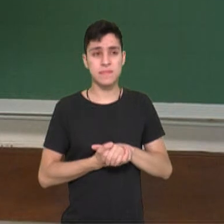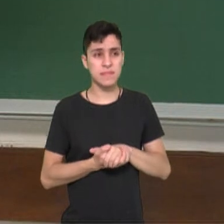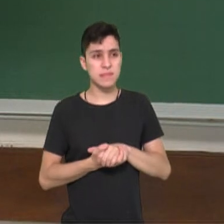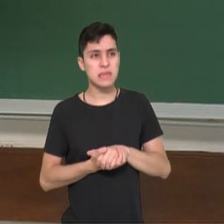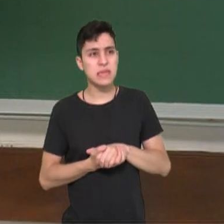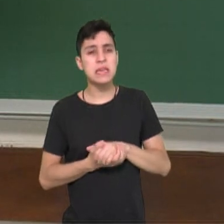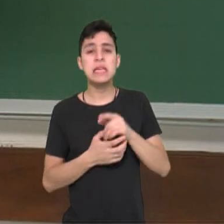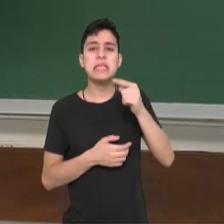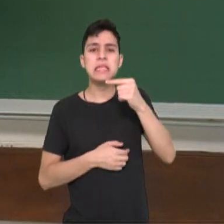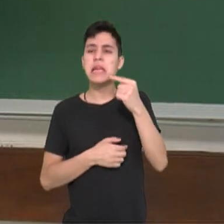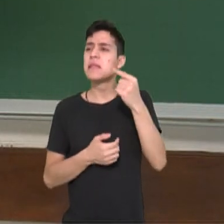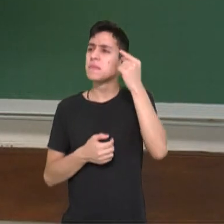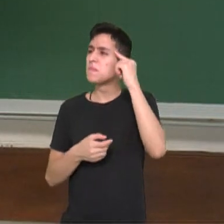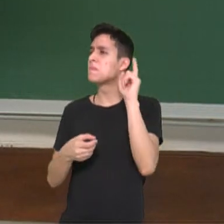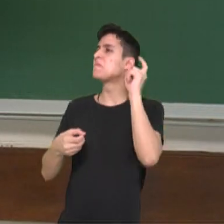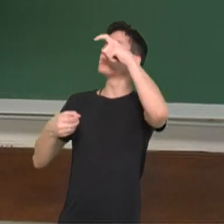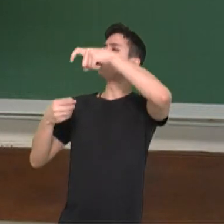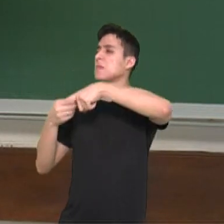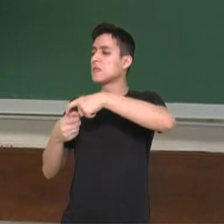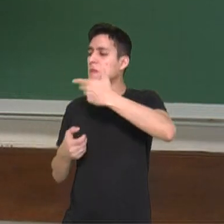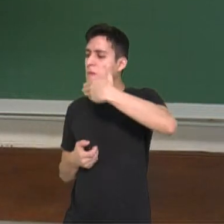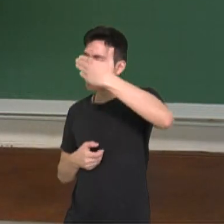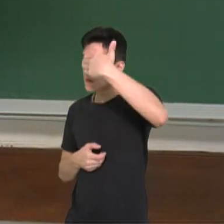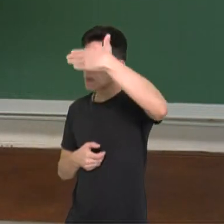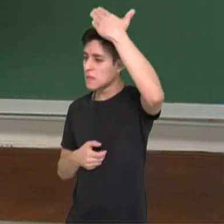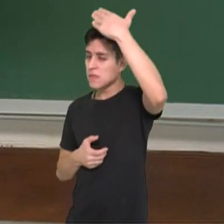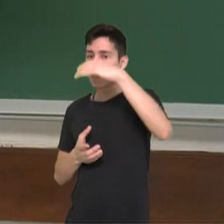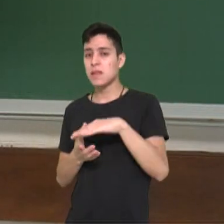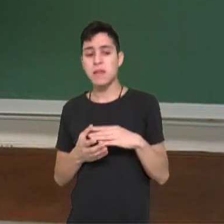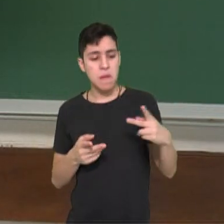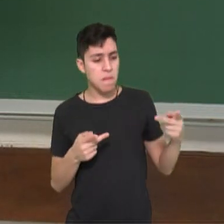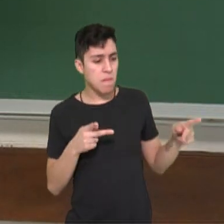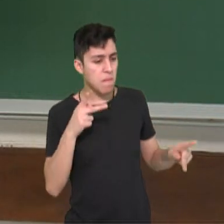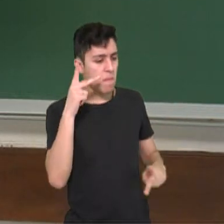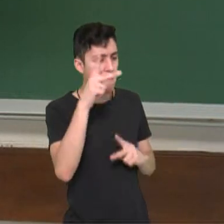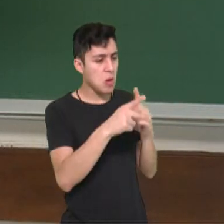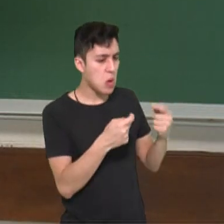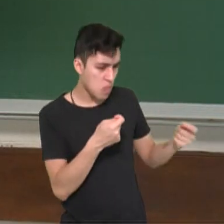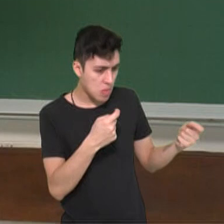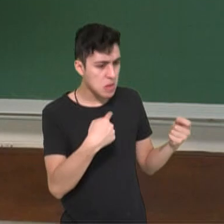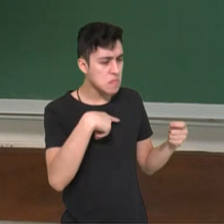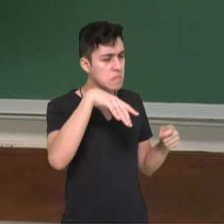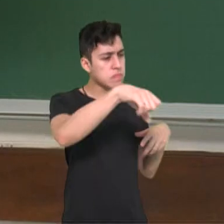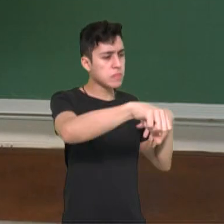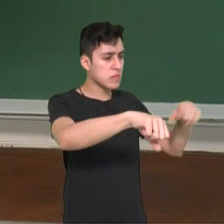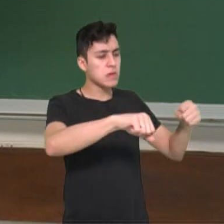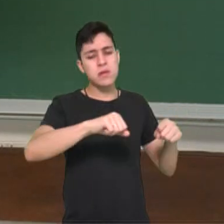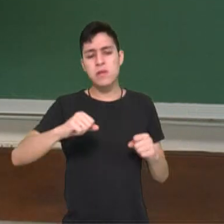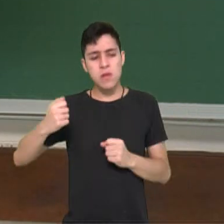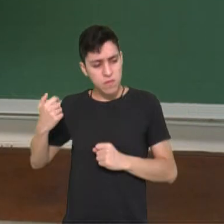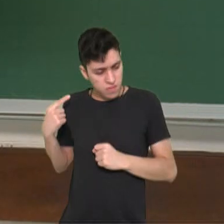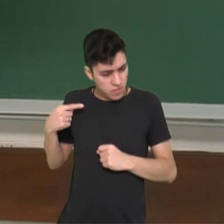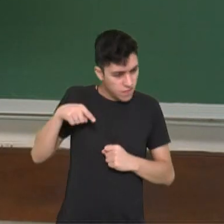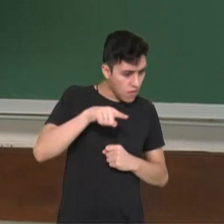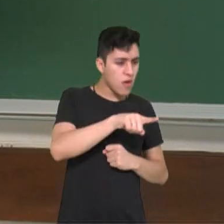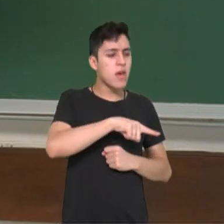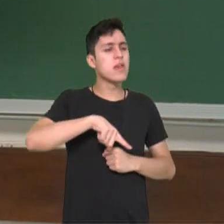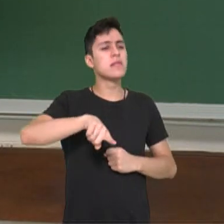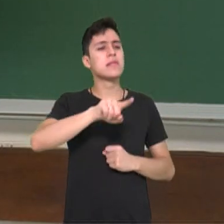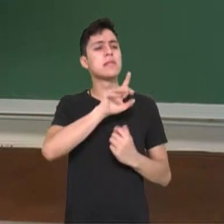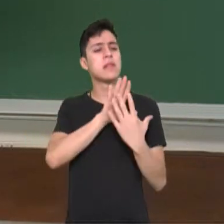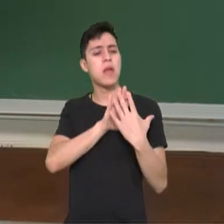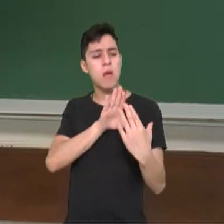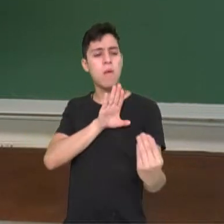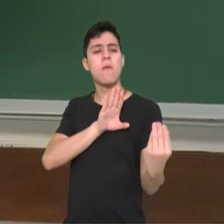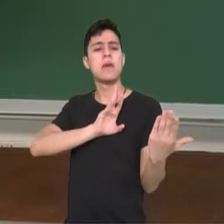ao islamismo. E todos os povos do qual ele dominar, ele vai acabar, então, né, fazendo com que o islamismo